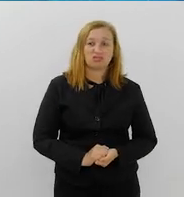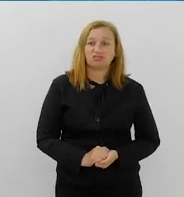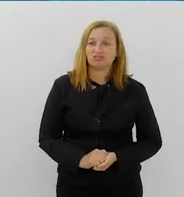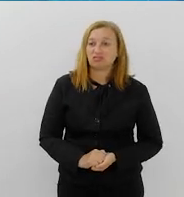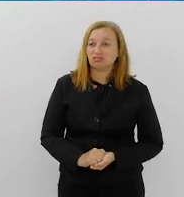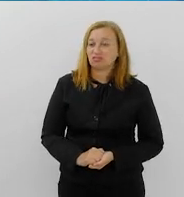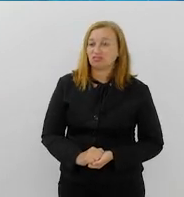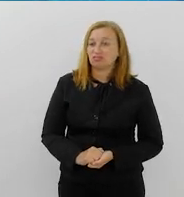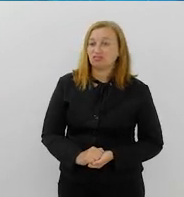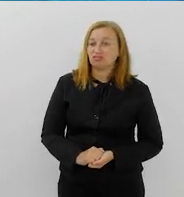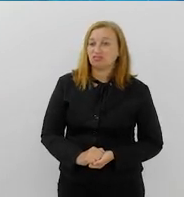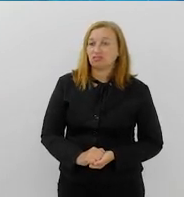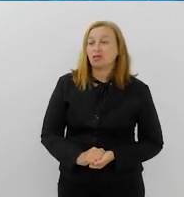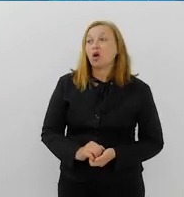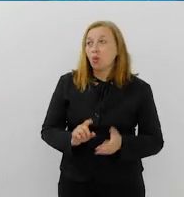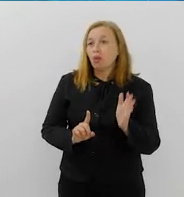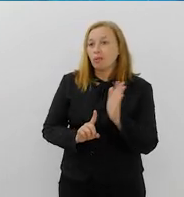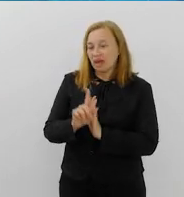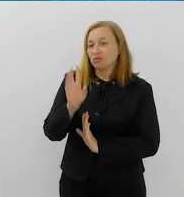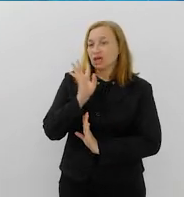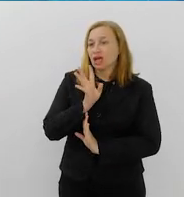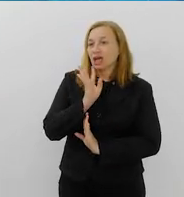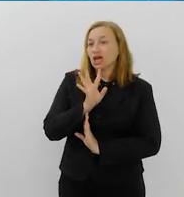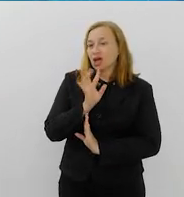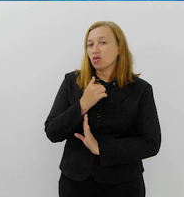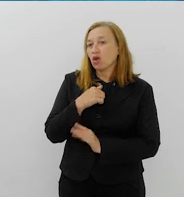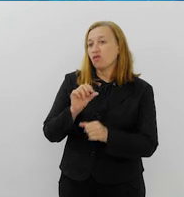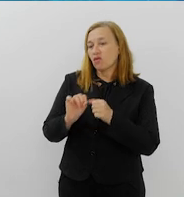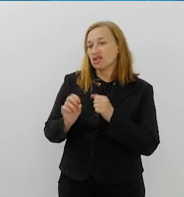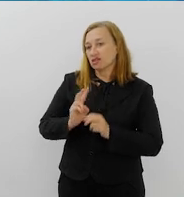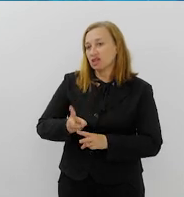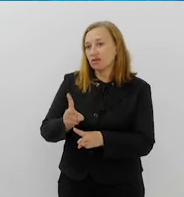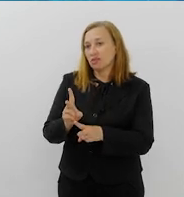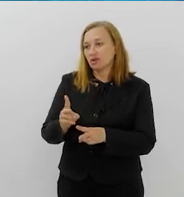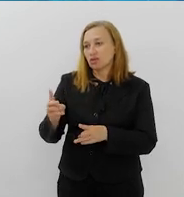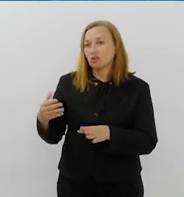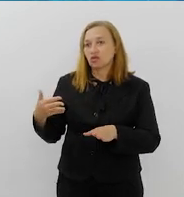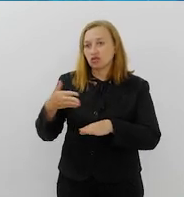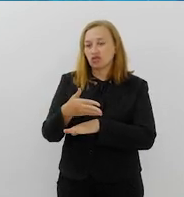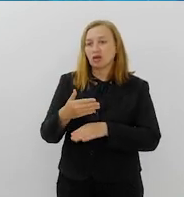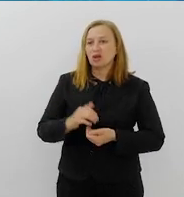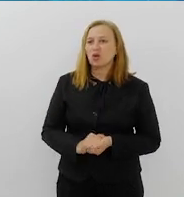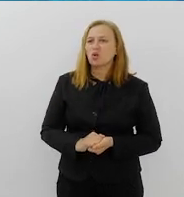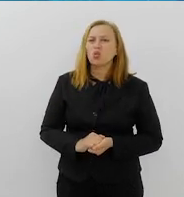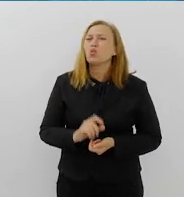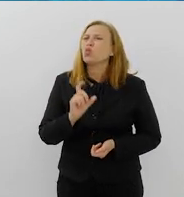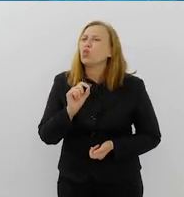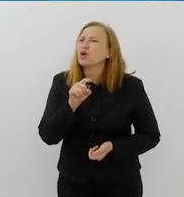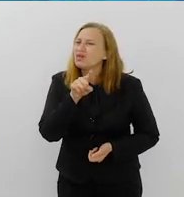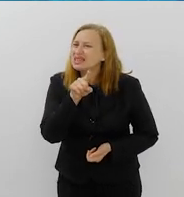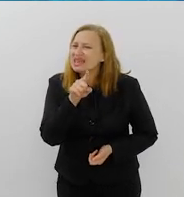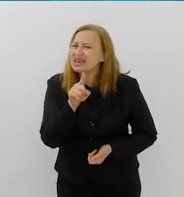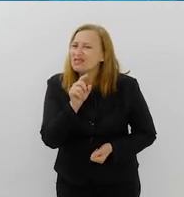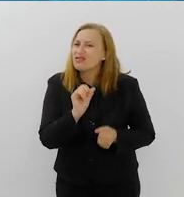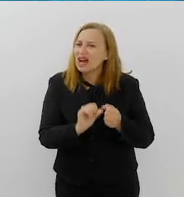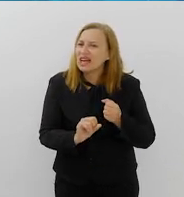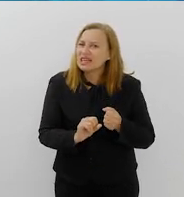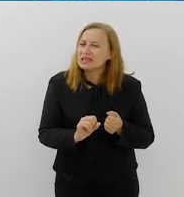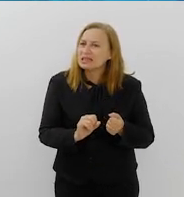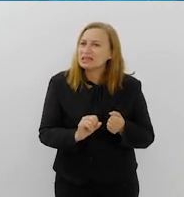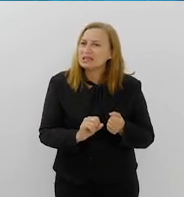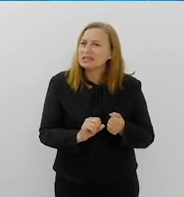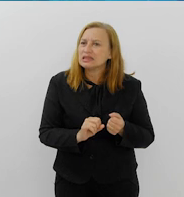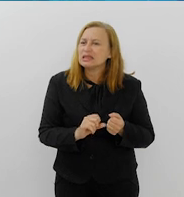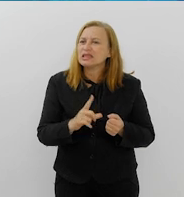demorado, que uma pergunta que é muito legal que eu faço sempre quando eles chegam é: o que é que você